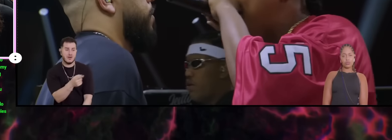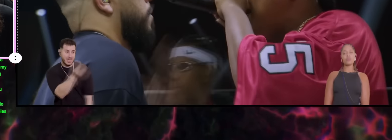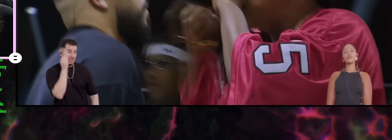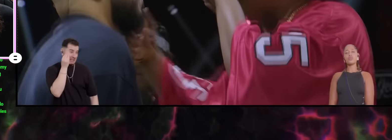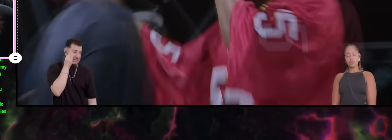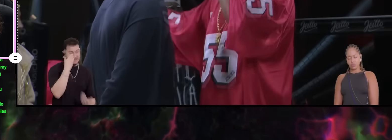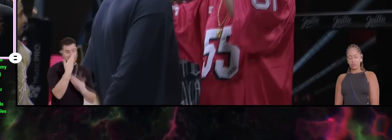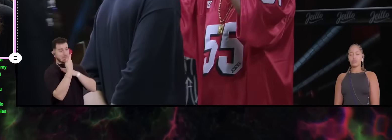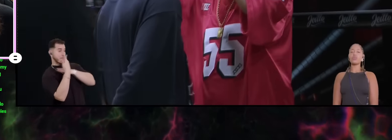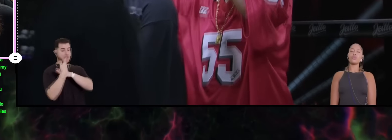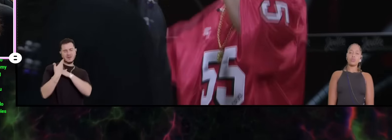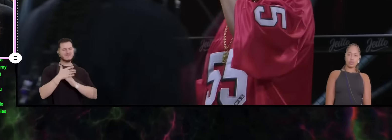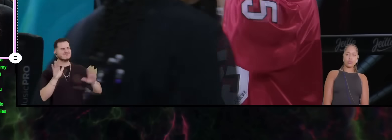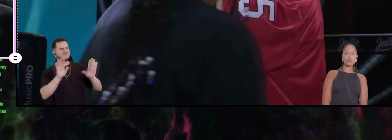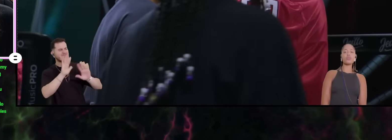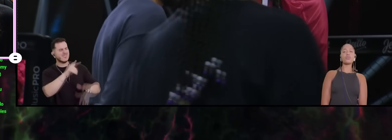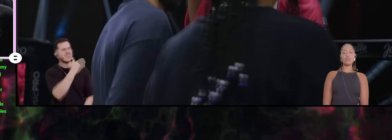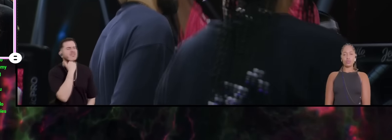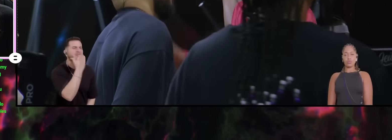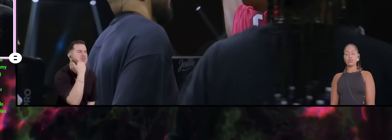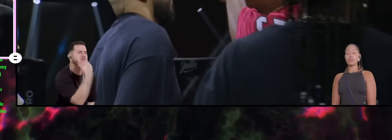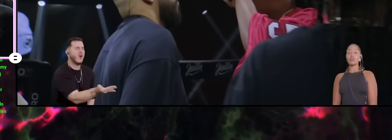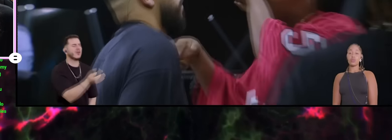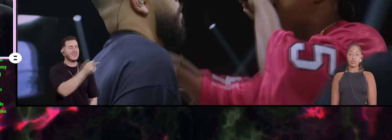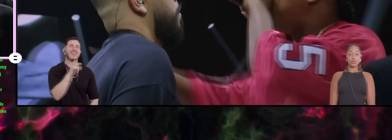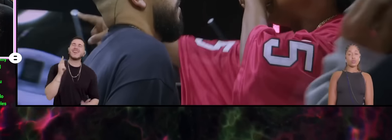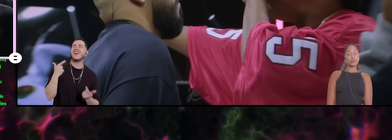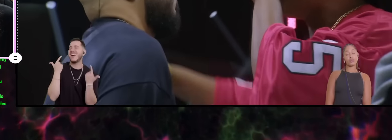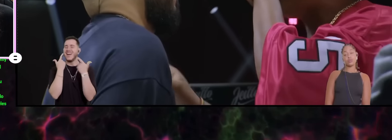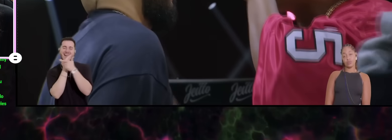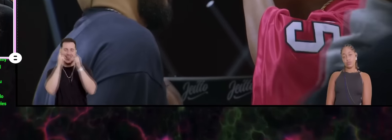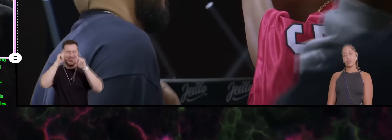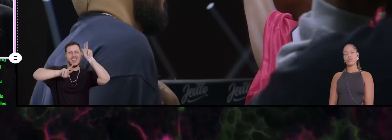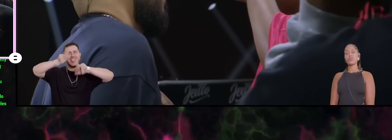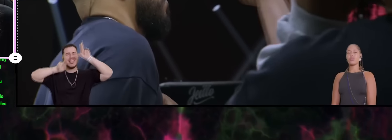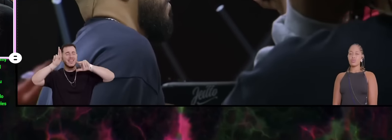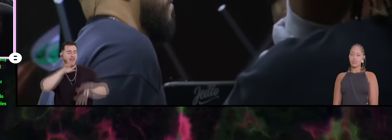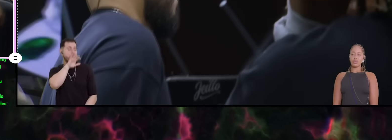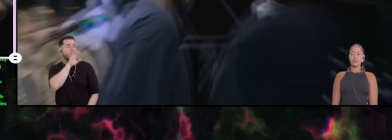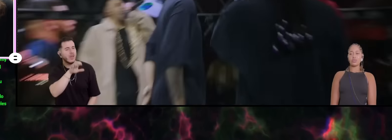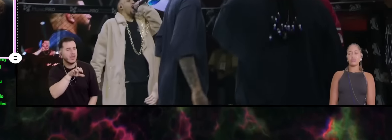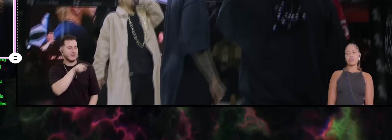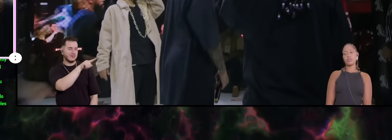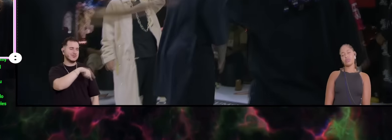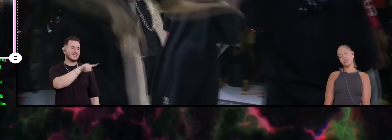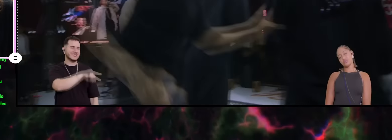ganhar, desculpa, vocês são se fuder. É porque é divertidamente, vocês se mandam pra até ficar com nojinho de você.